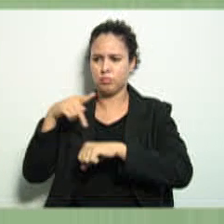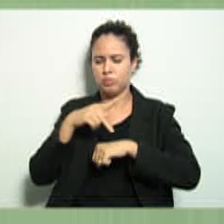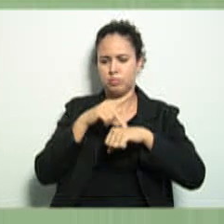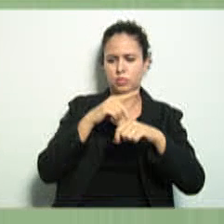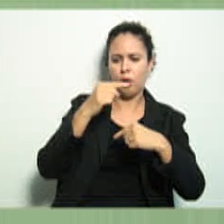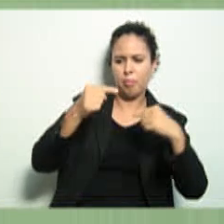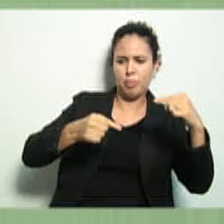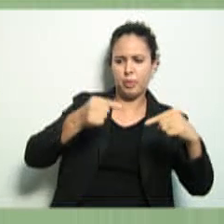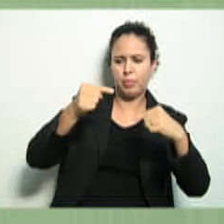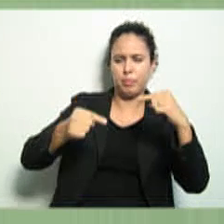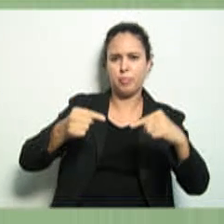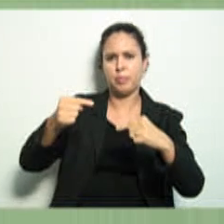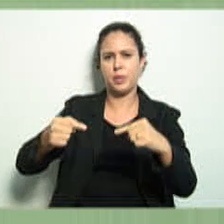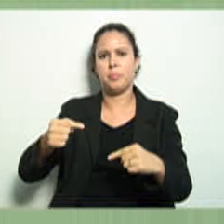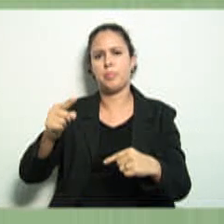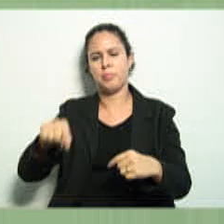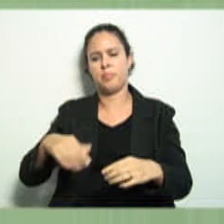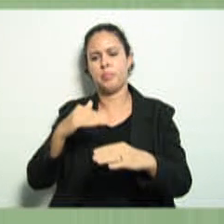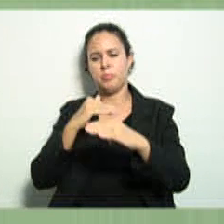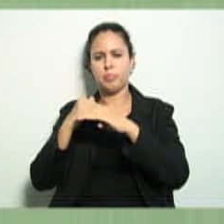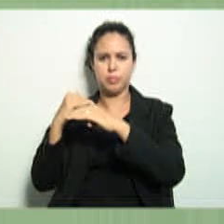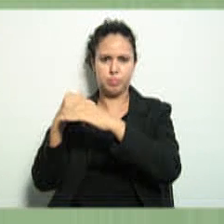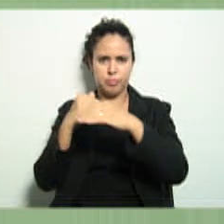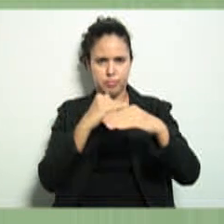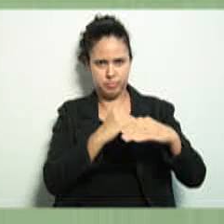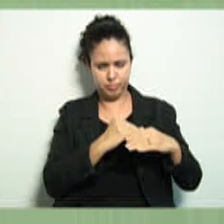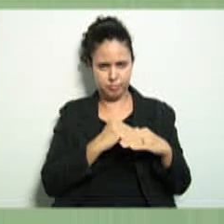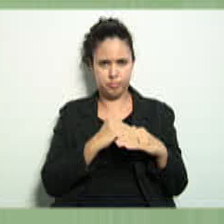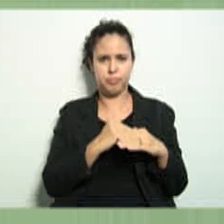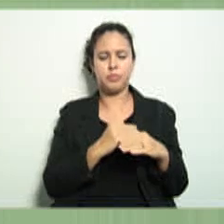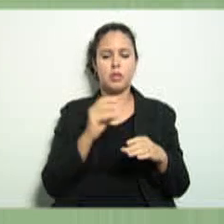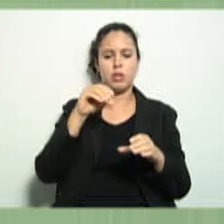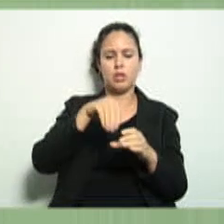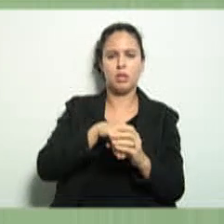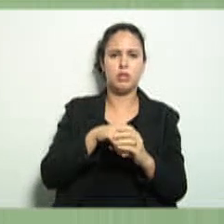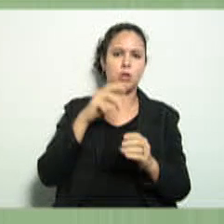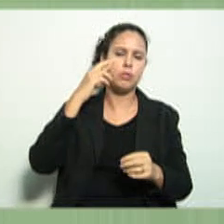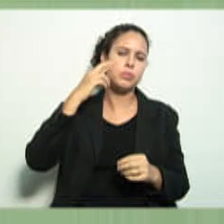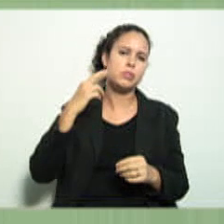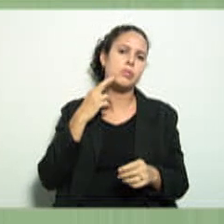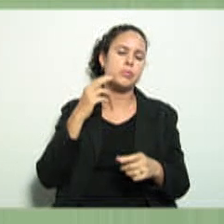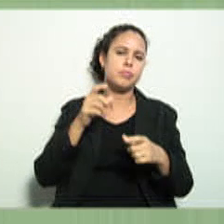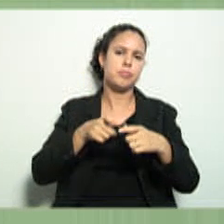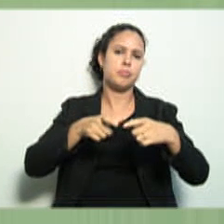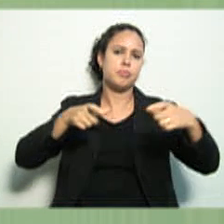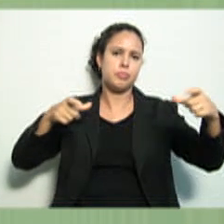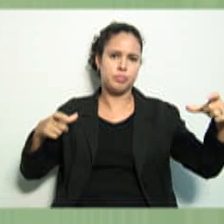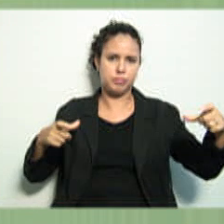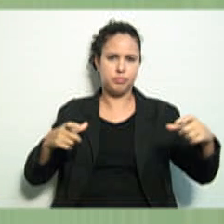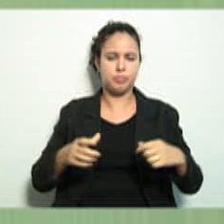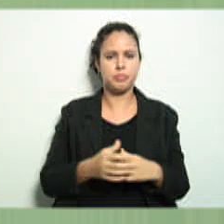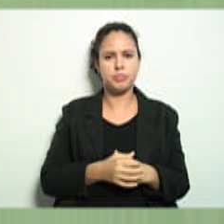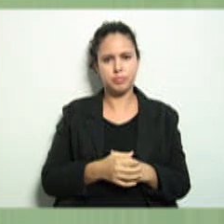e trazer mais divisas para o nosso país e principalmente para a nossa região.